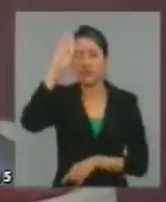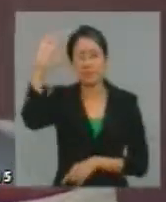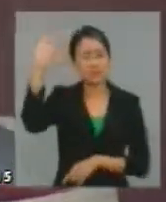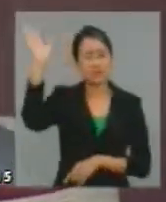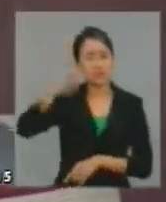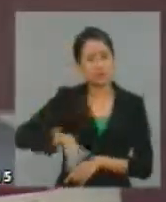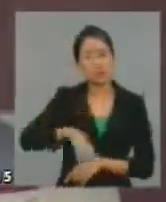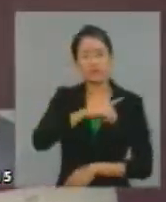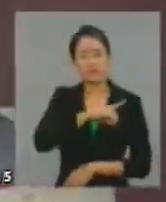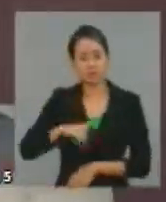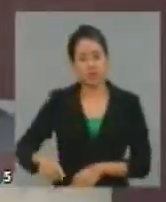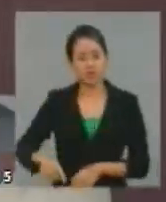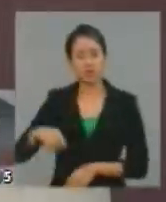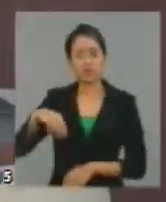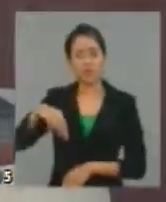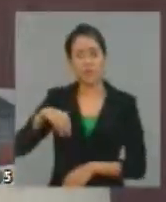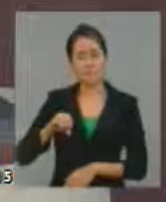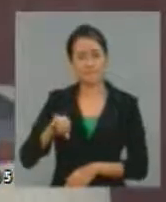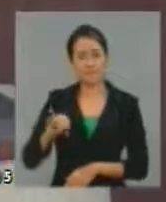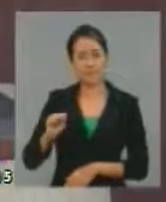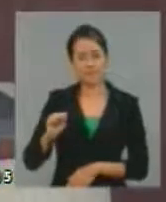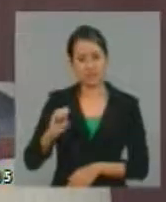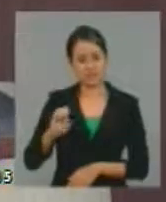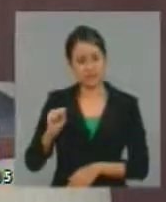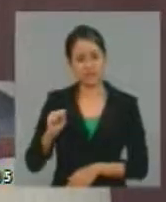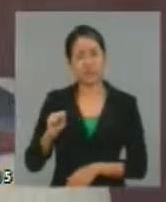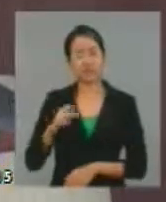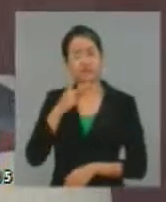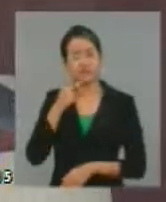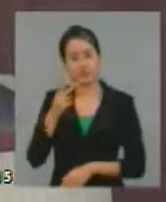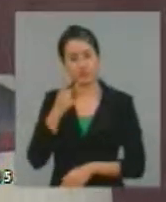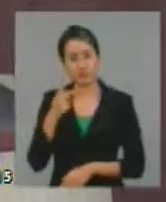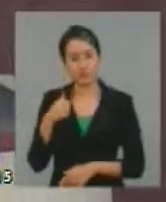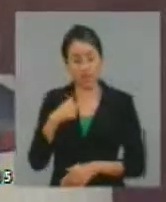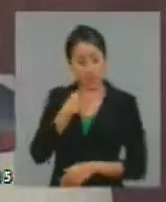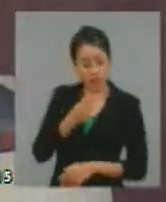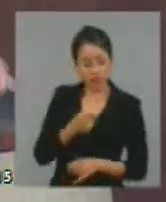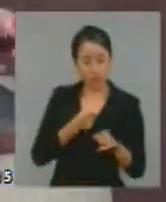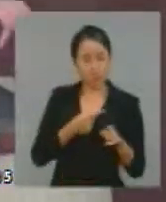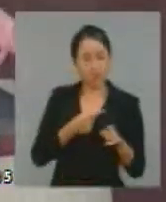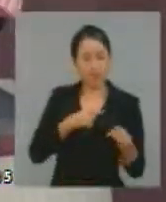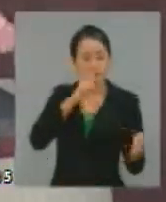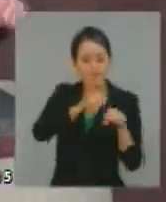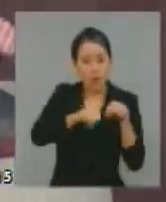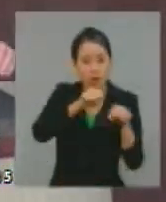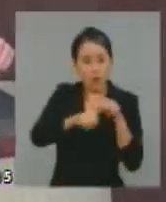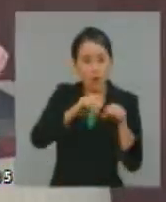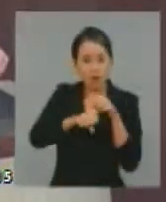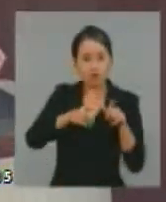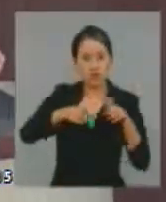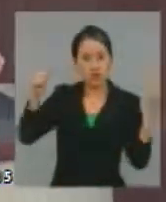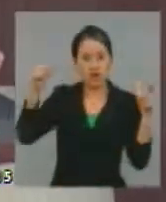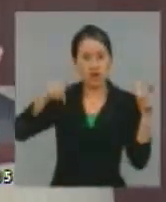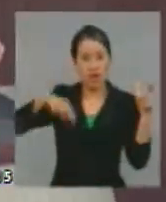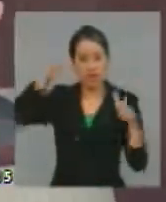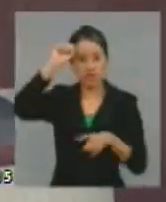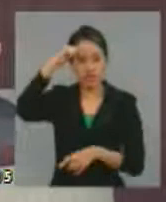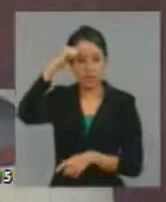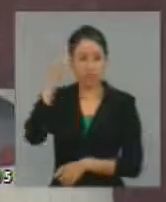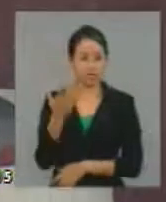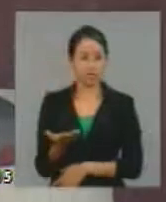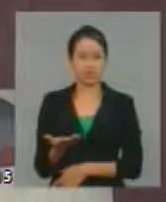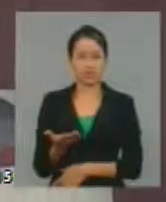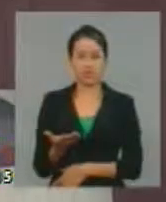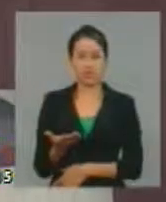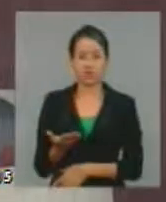também pelo deputado Moisés, qual é? Quando eu falei do genocídio da juventude negra, é porque os indicadores todos demonstram